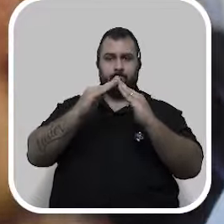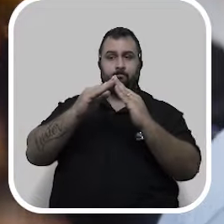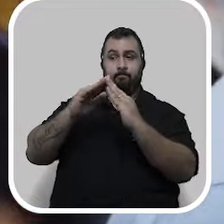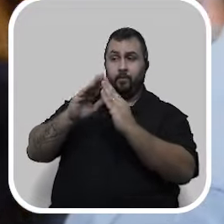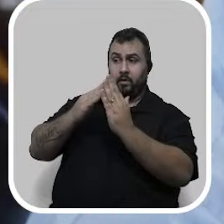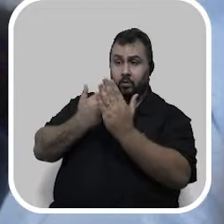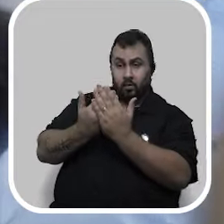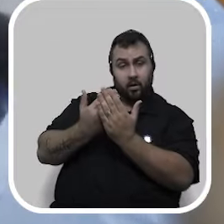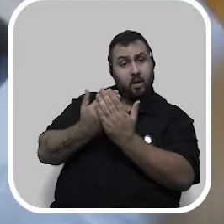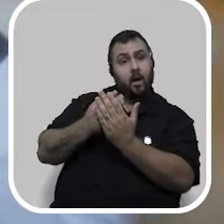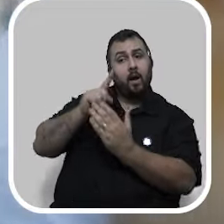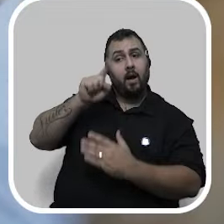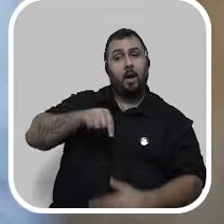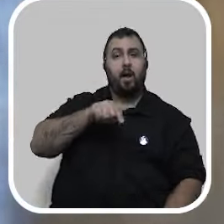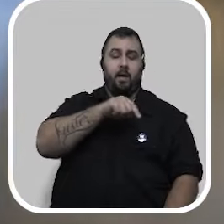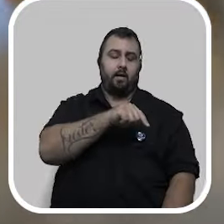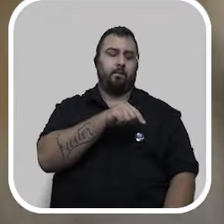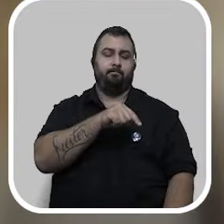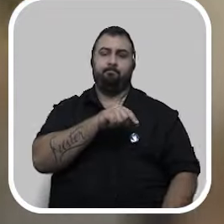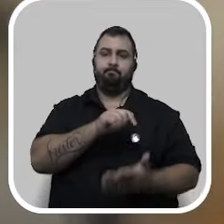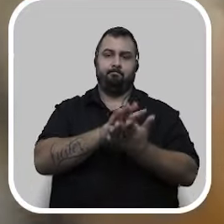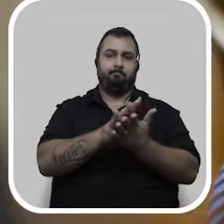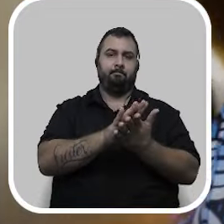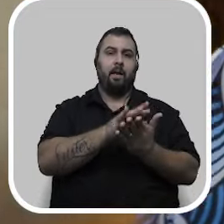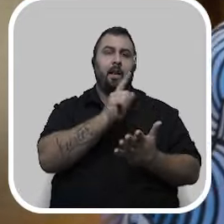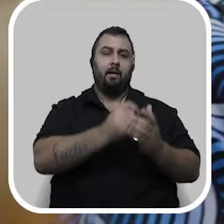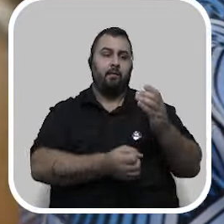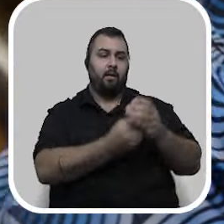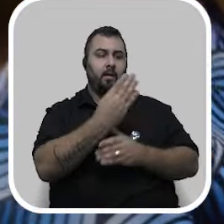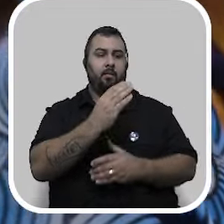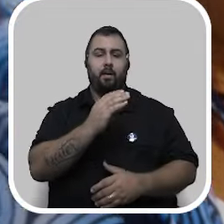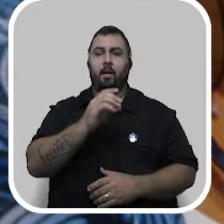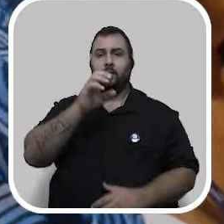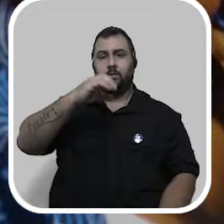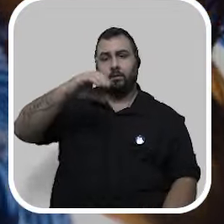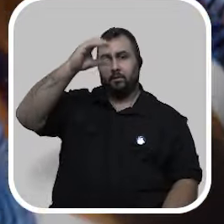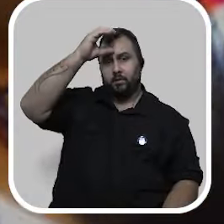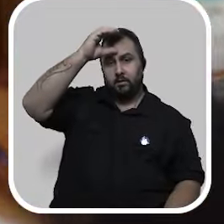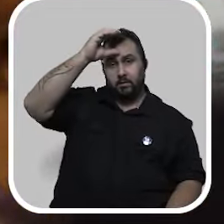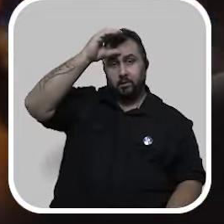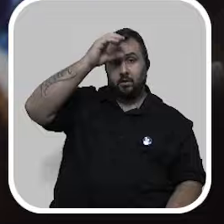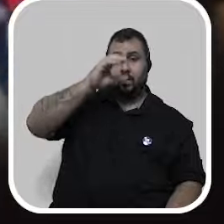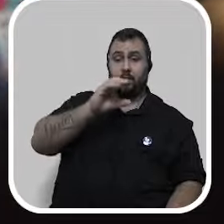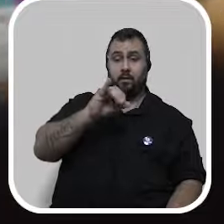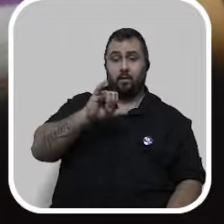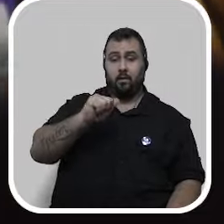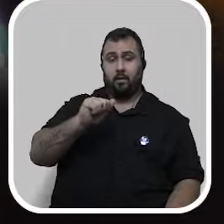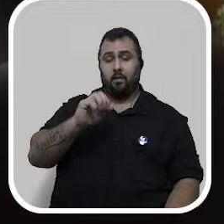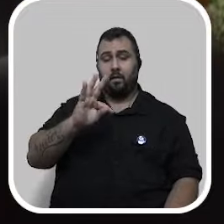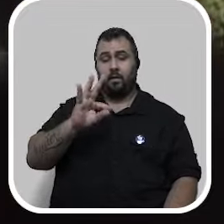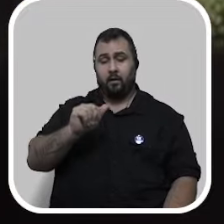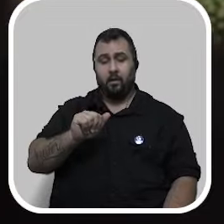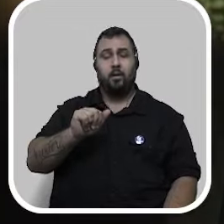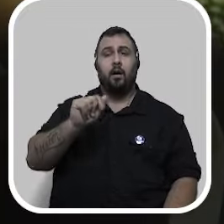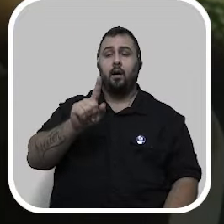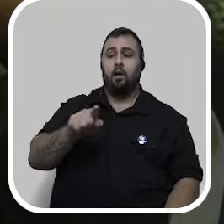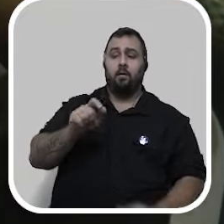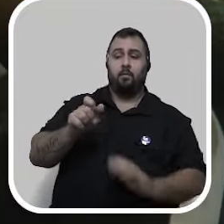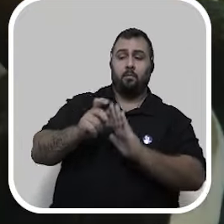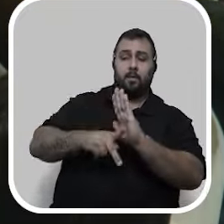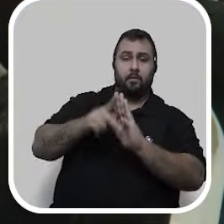por tiata então toda a escola de samba é um lugar de fundamento é um lugar de terreiro eu tava com esse projeto pronto